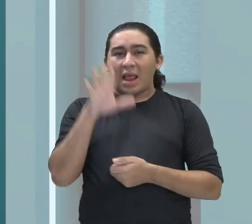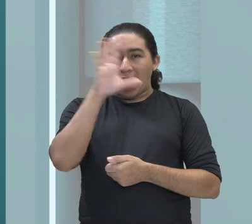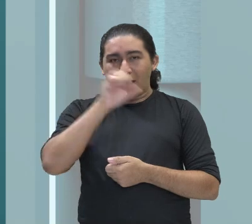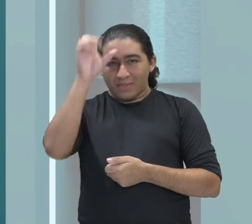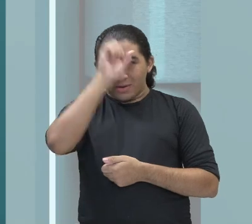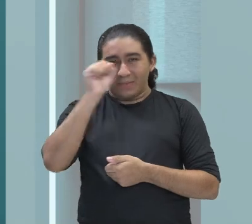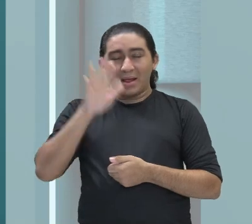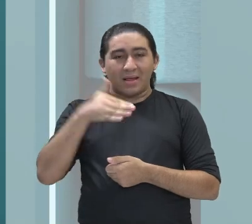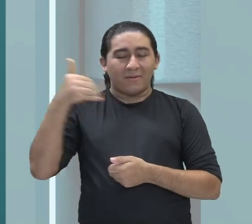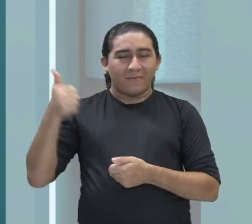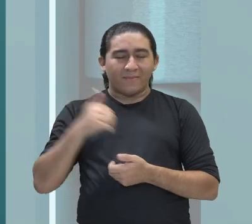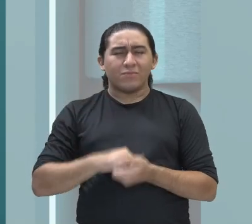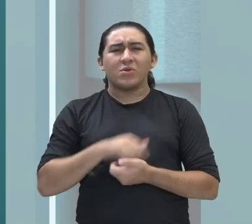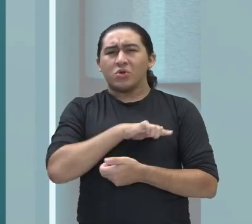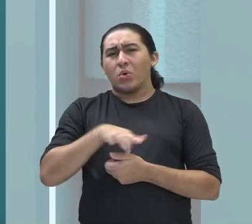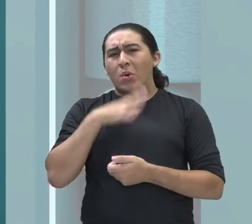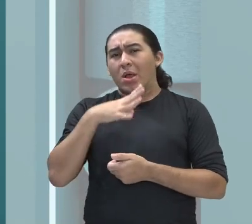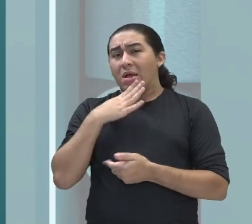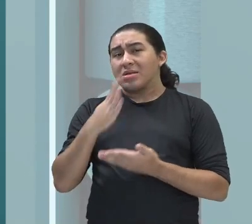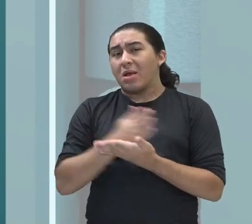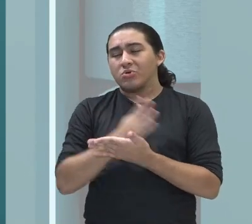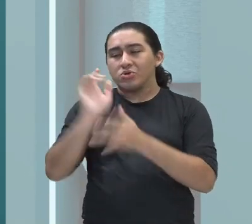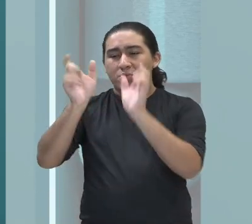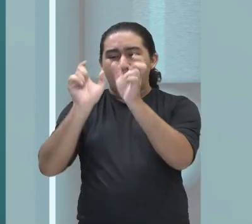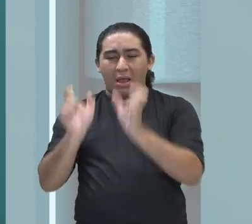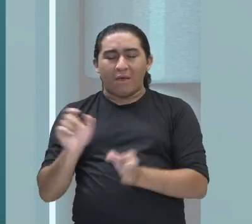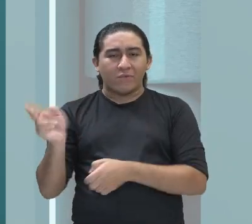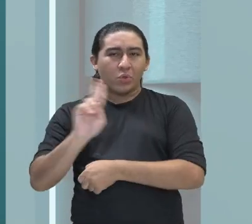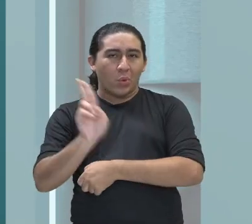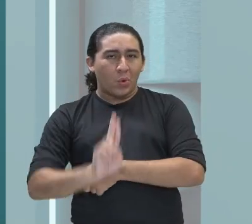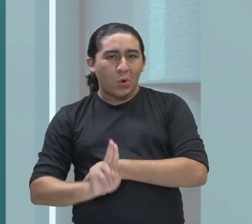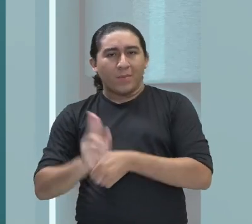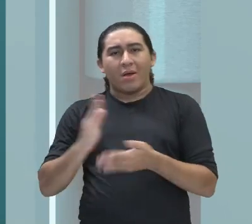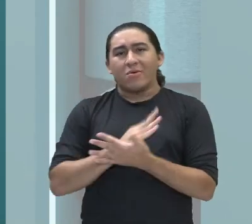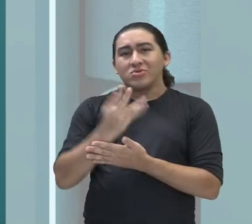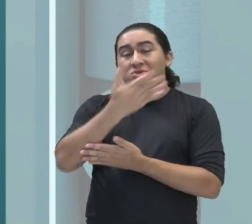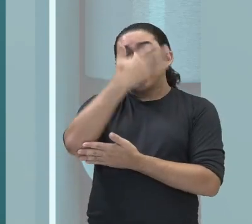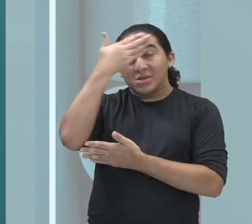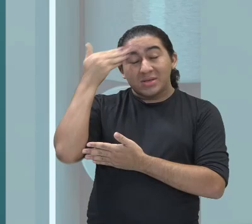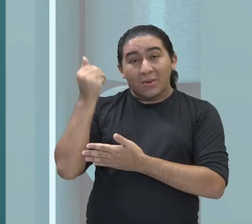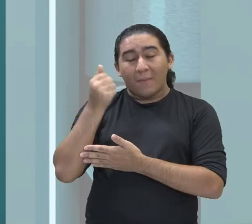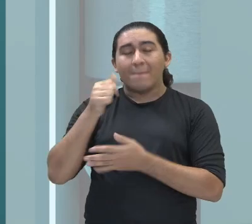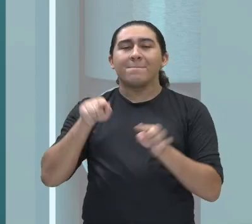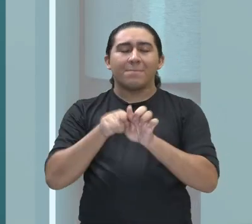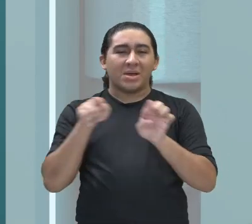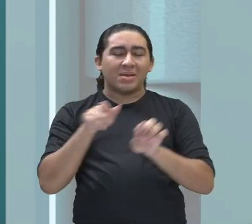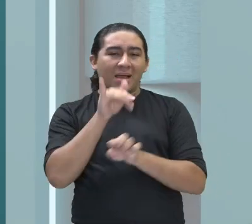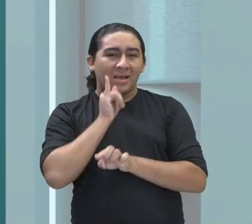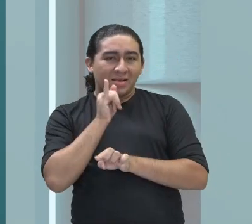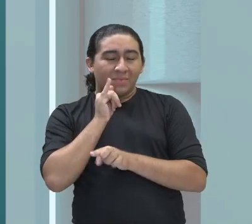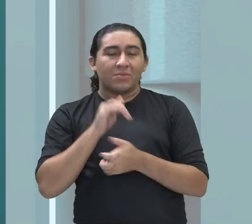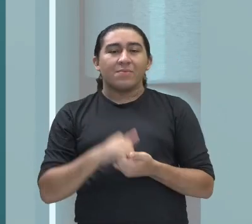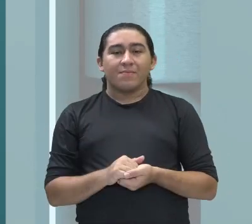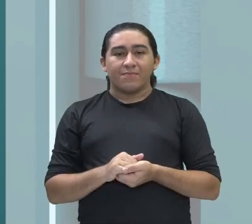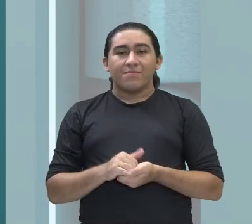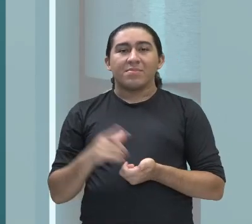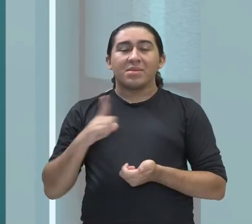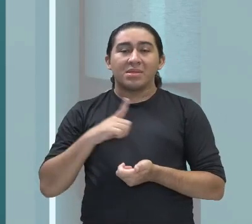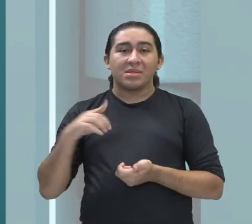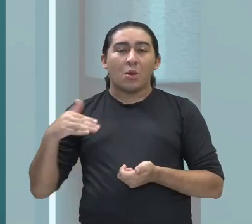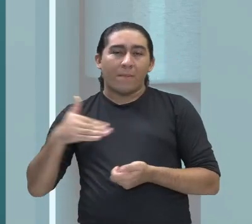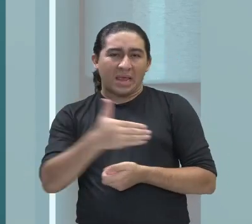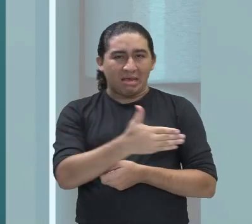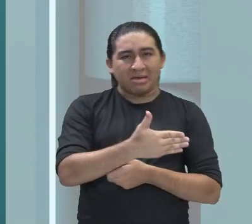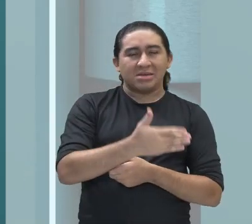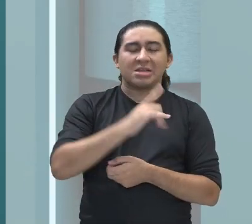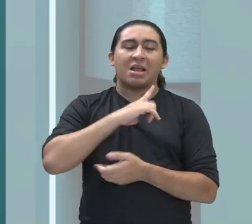já conhecem, né, elephant, lion, né, talvez vocês não lembrem ou não conheçam, manatee, por exemplo, que é peixe-boi, tá?